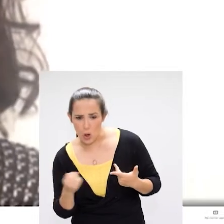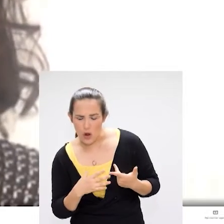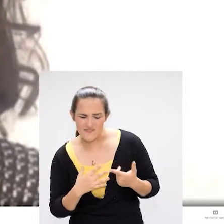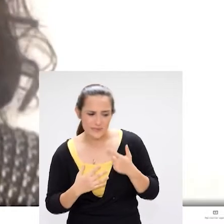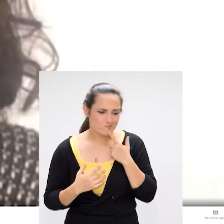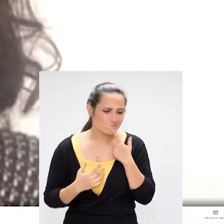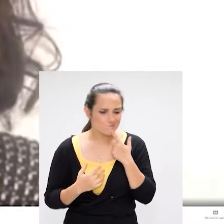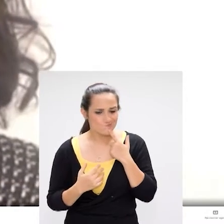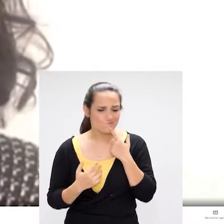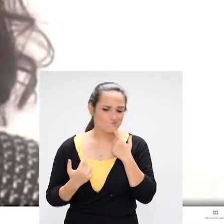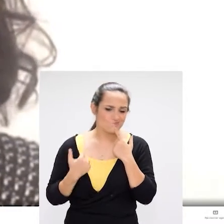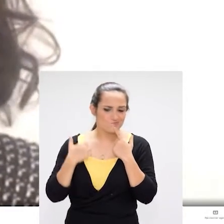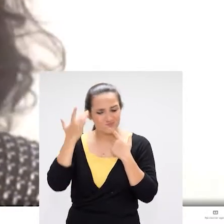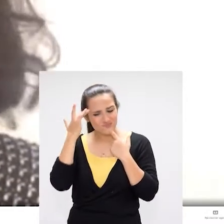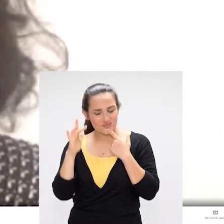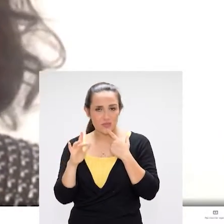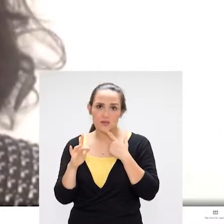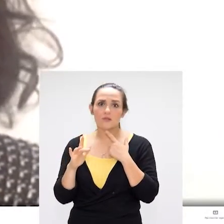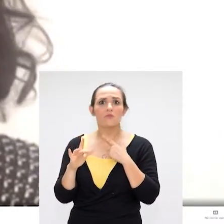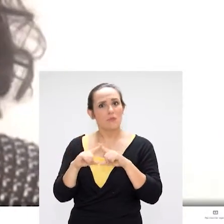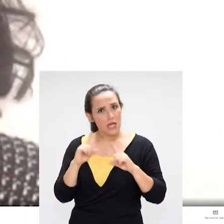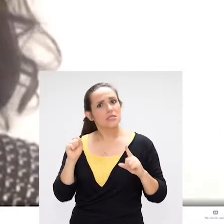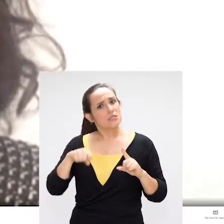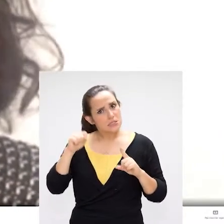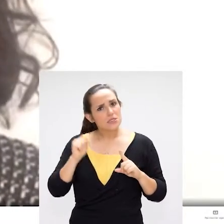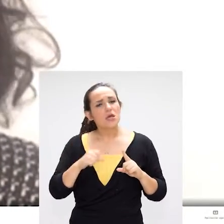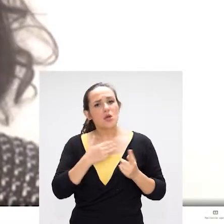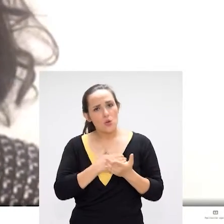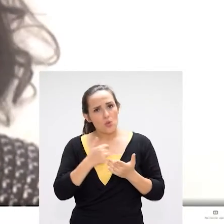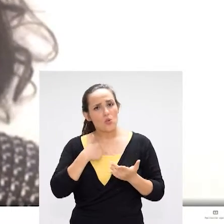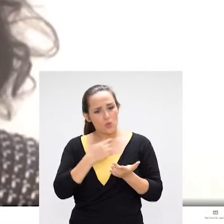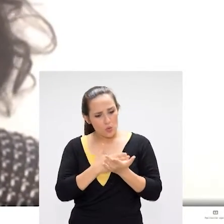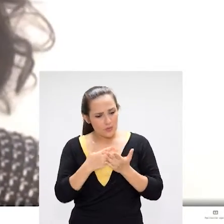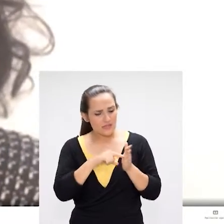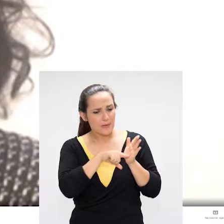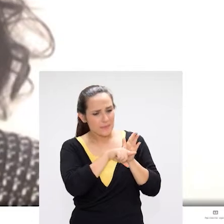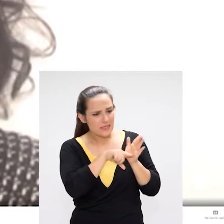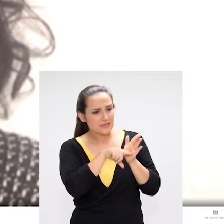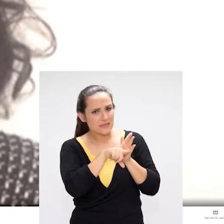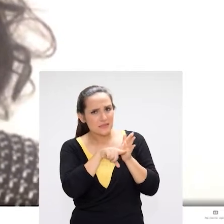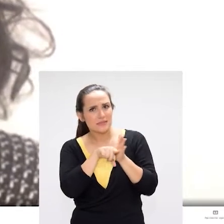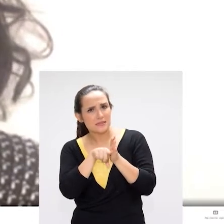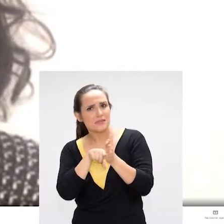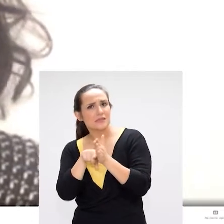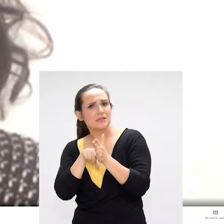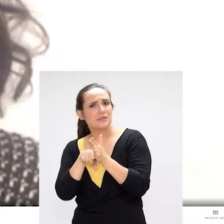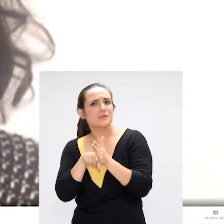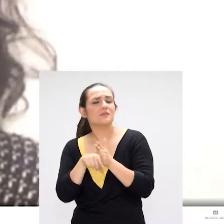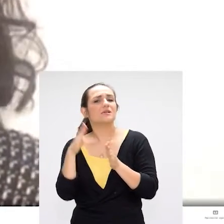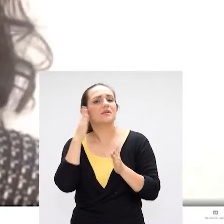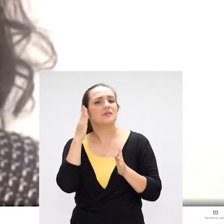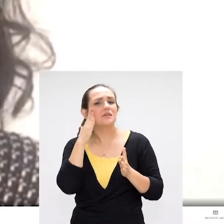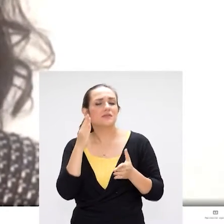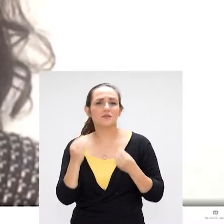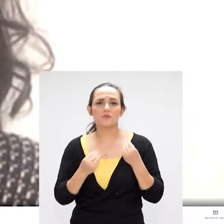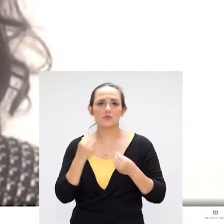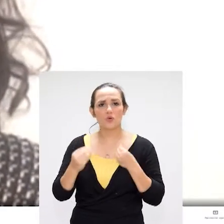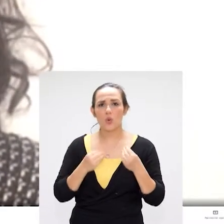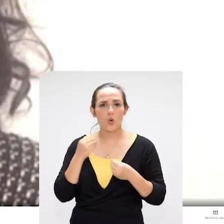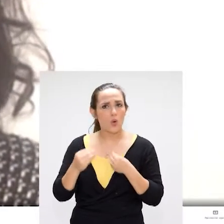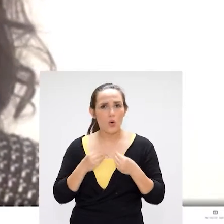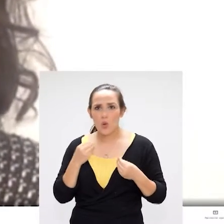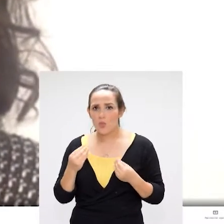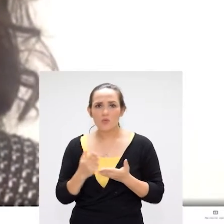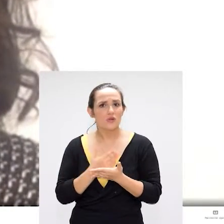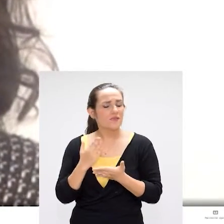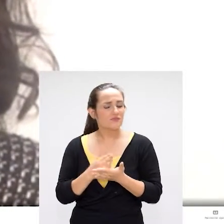novas para contar. Mas, para nossa surpresa, a gente acabou se deparando com verdadeiros acervos documentais fantásticos.